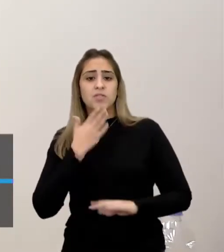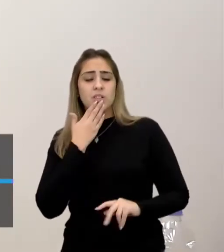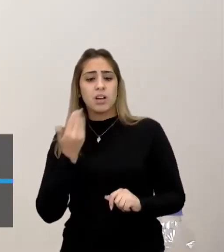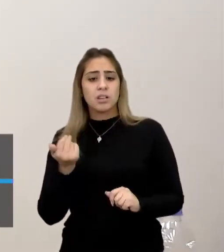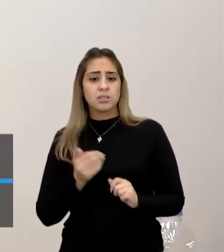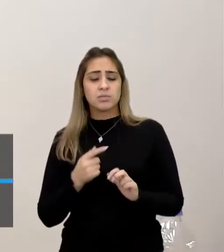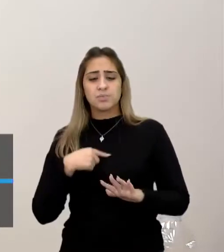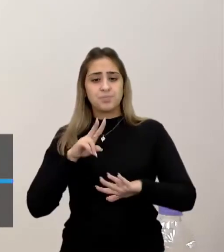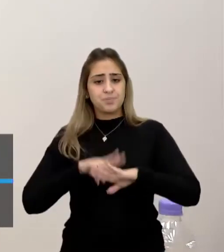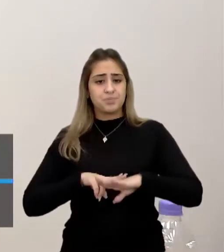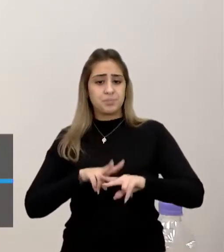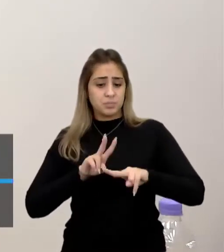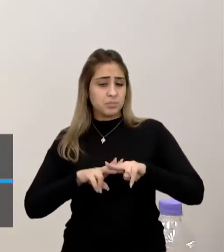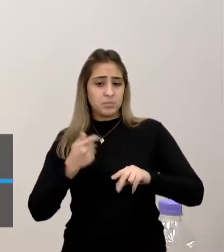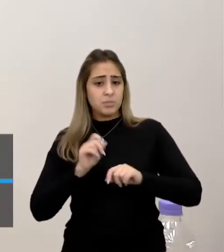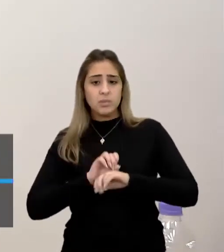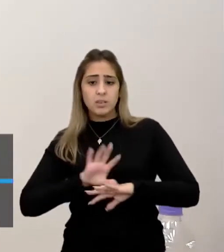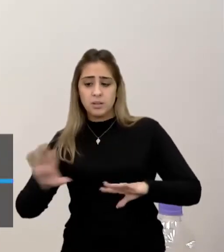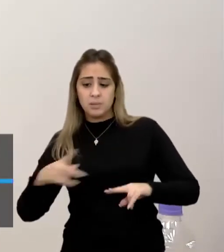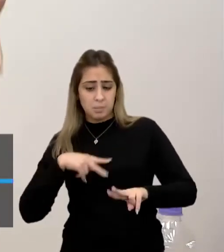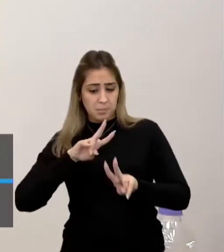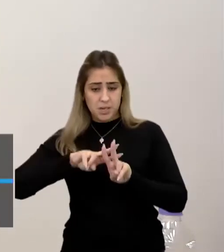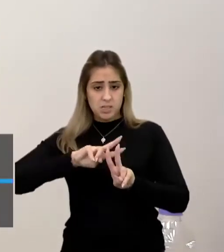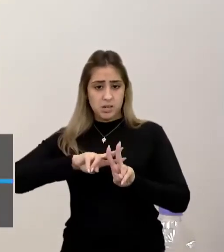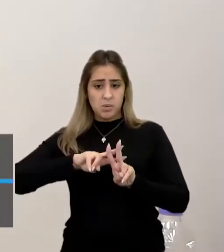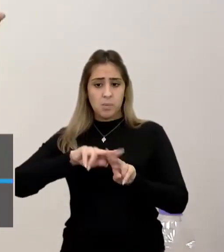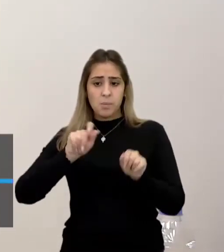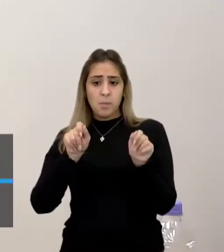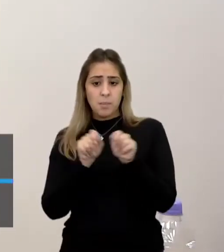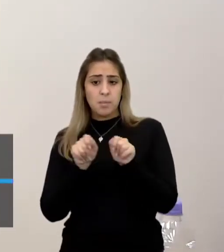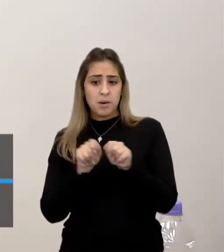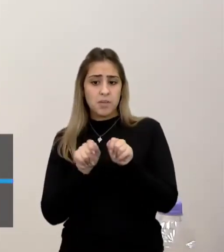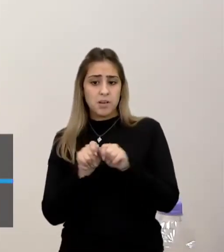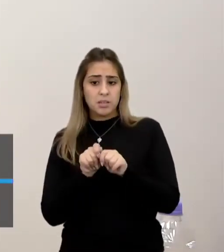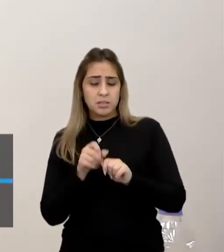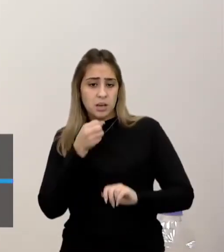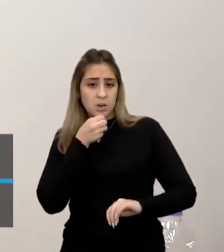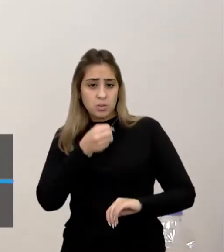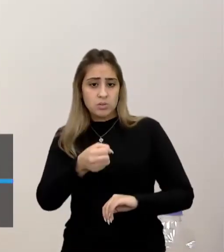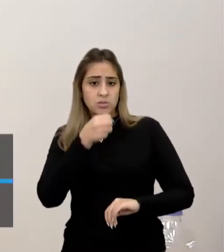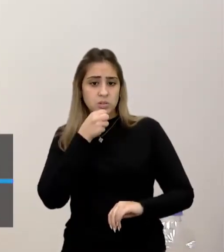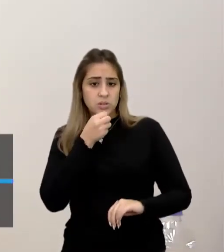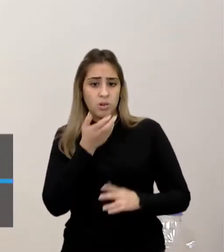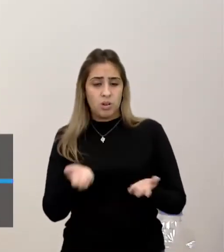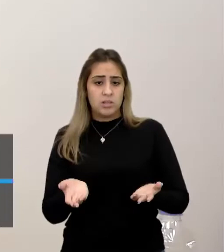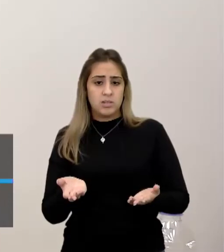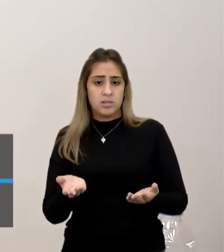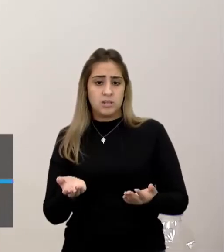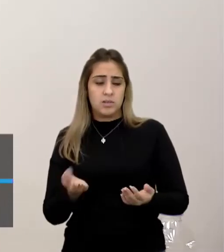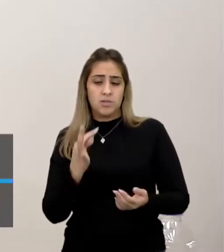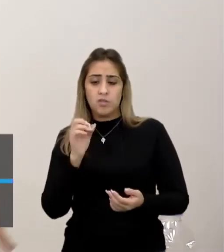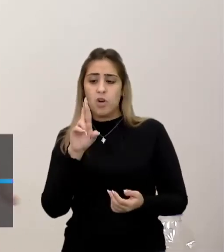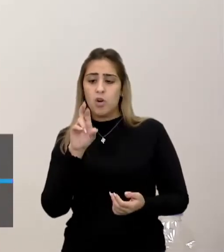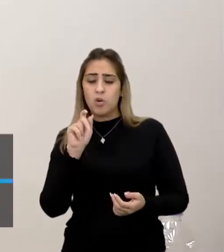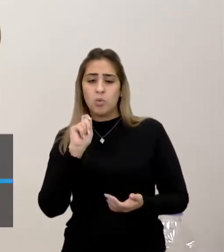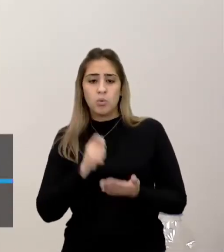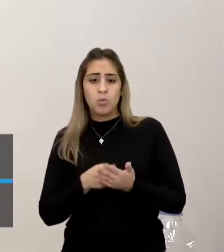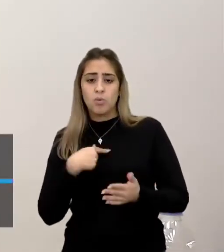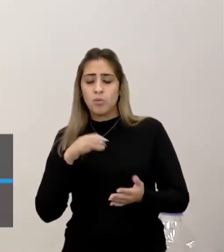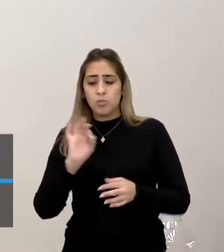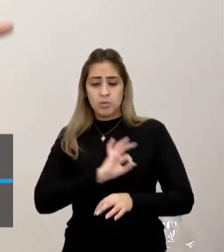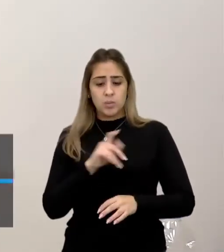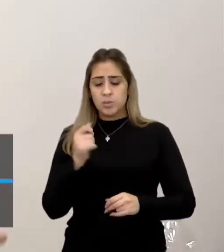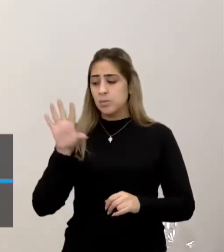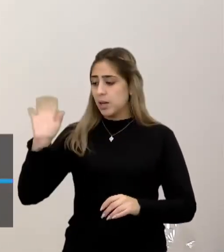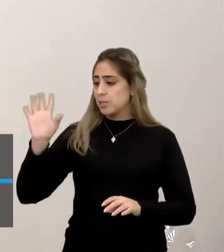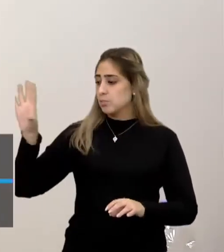o preso não precisa sair mais do presídio para fazer a audiência no fórum. O oficial de justiça não precisa ir